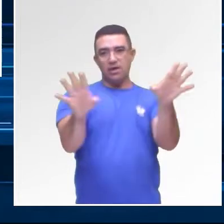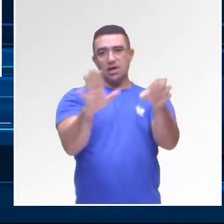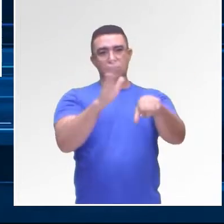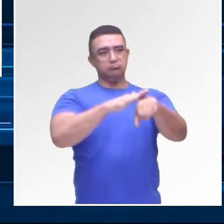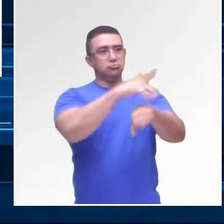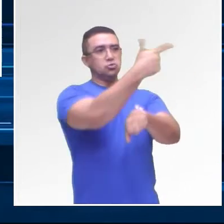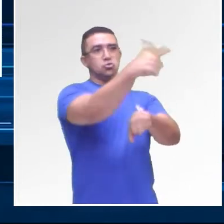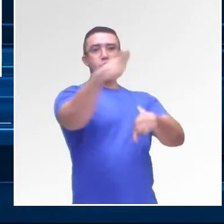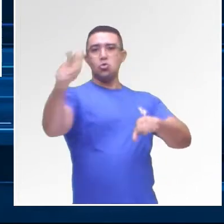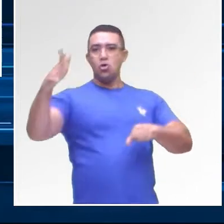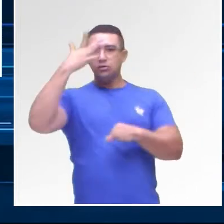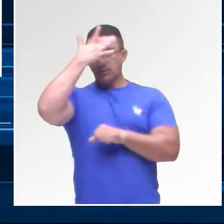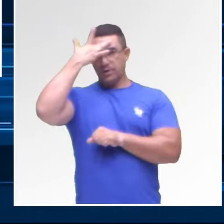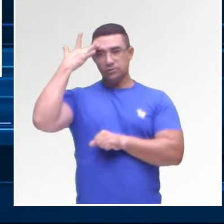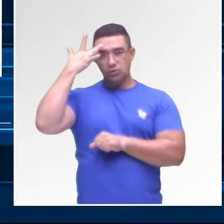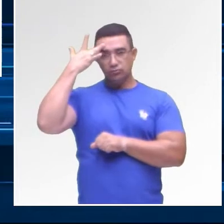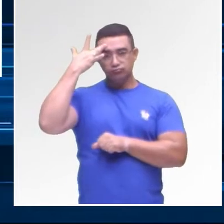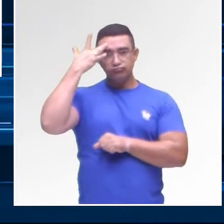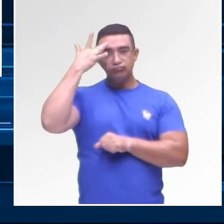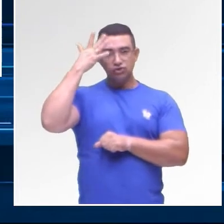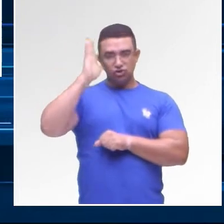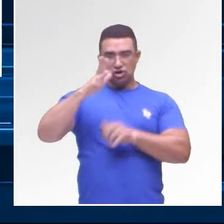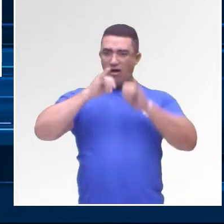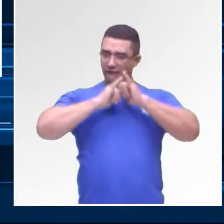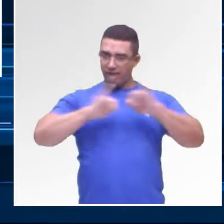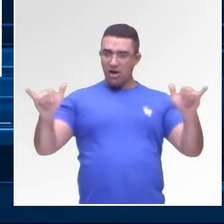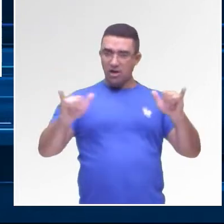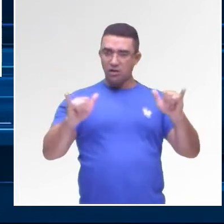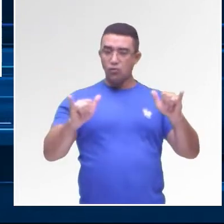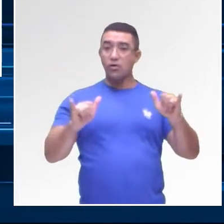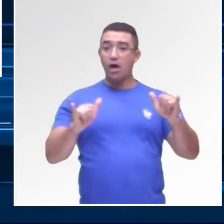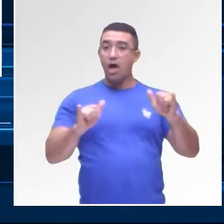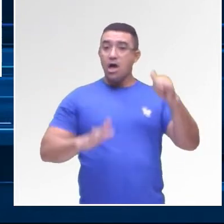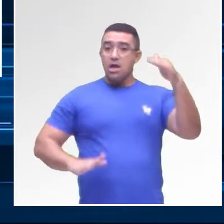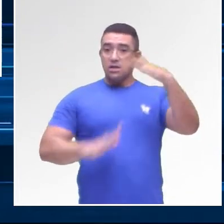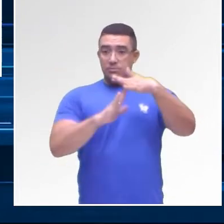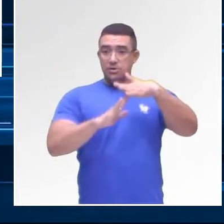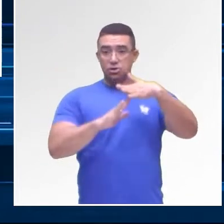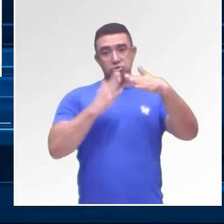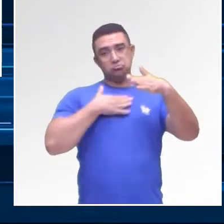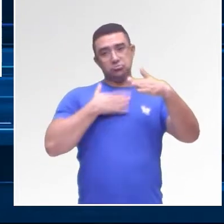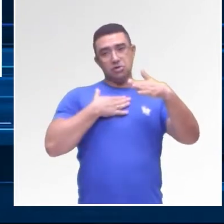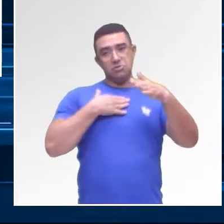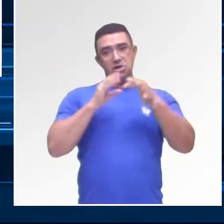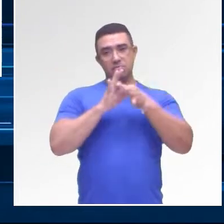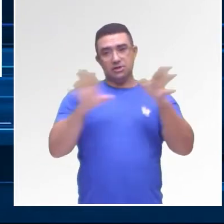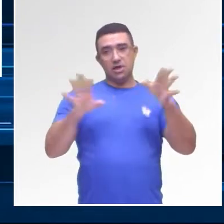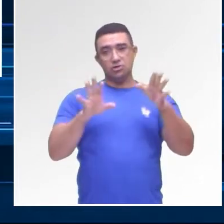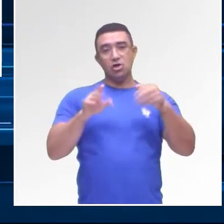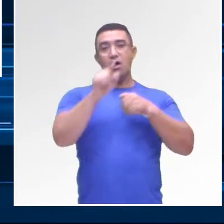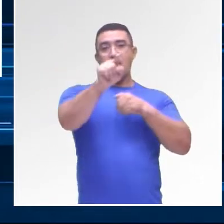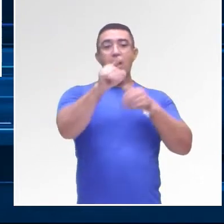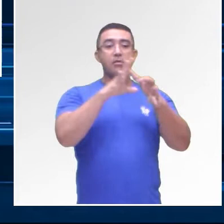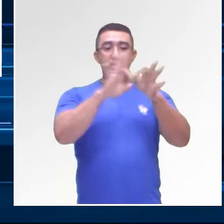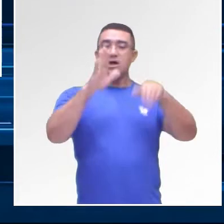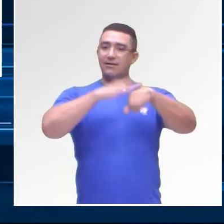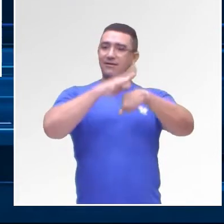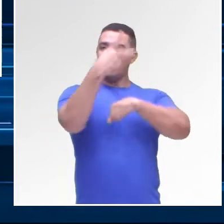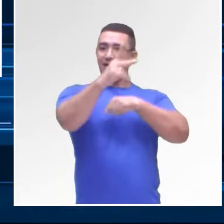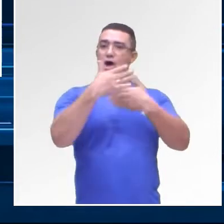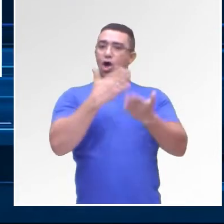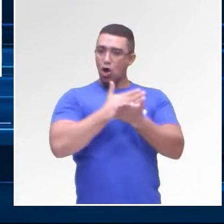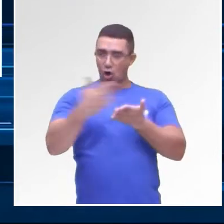outros. Como eu falei para vocês, a nossa liberdade vai até onde inicia a liberdade do outro. E o que